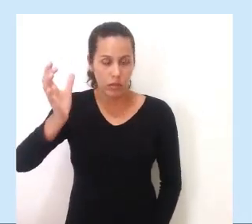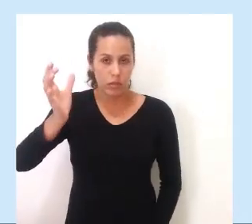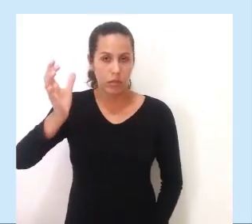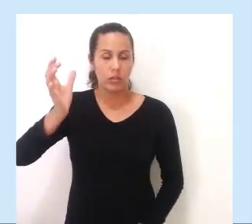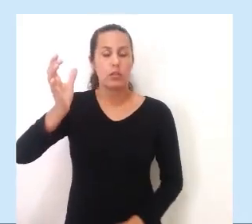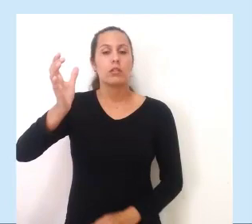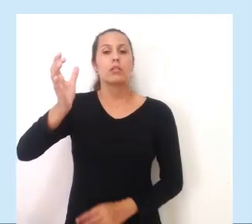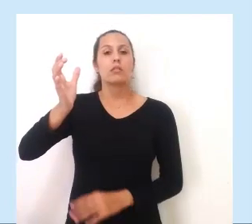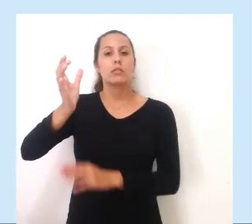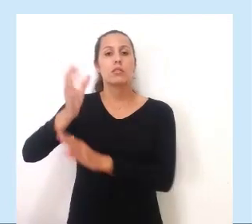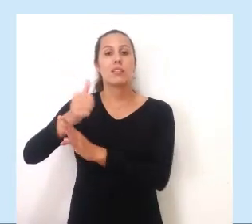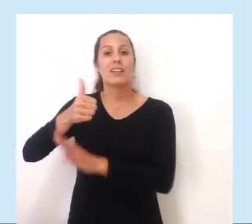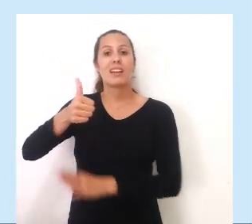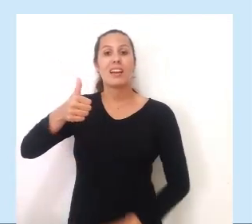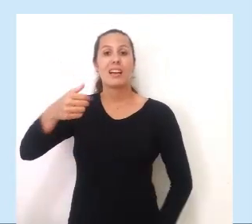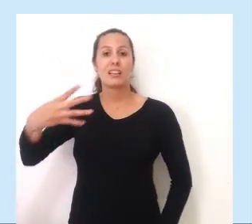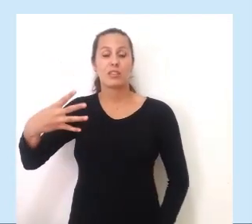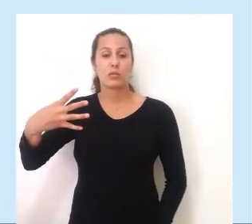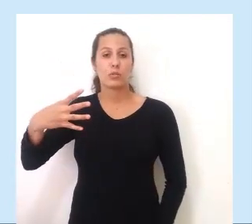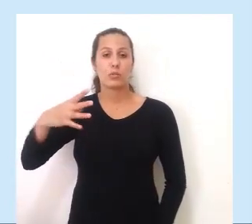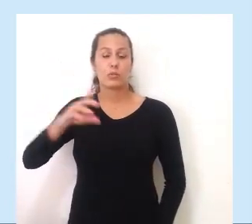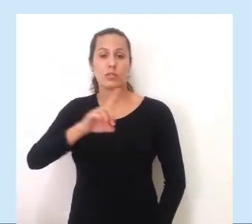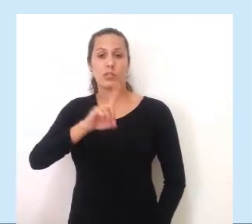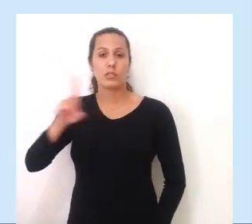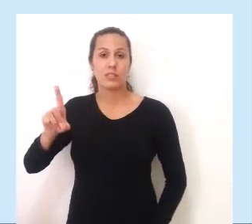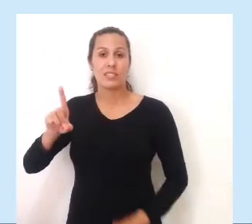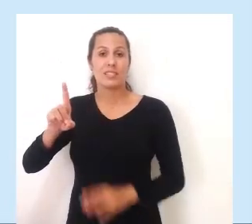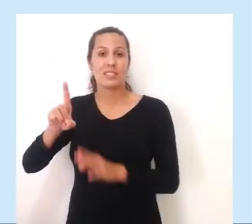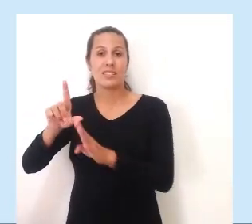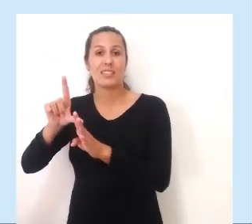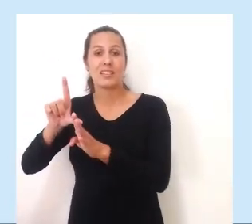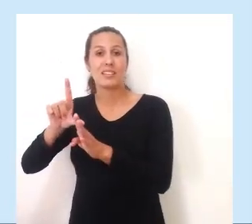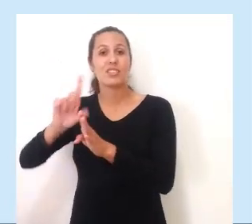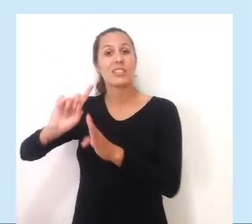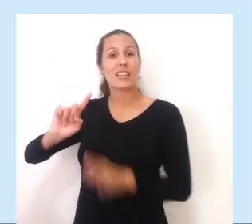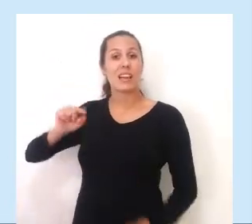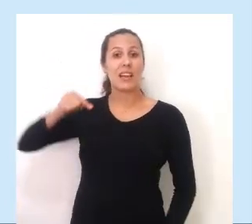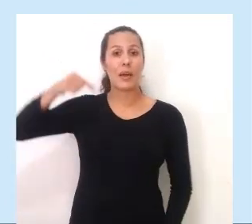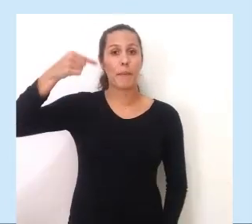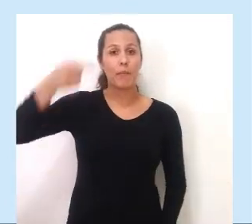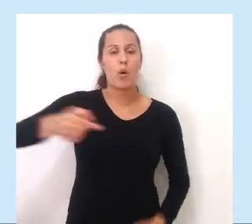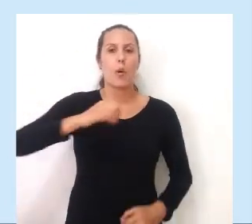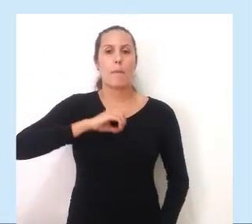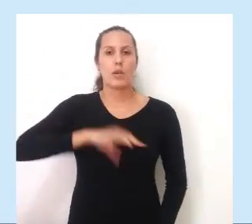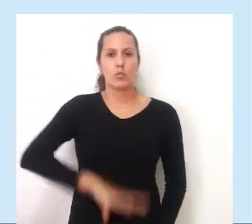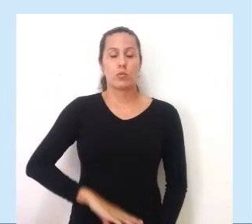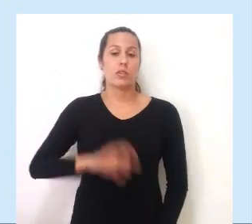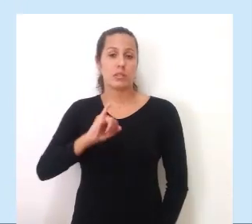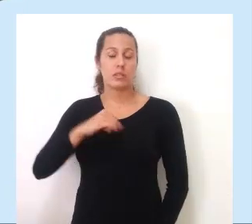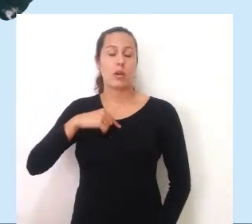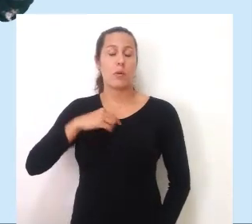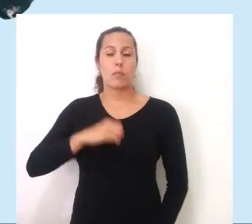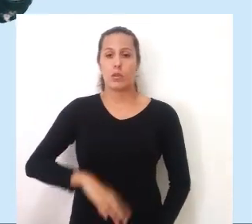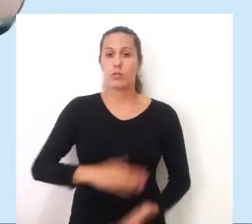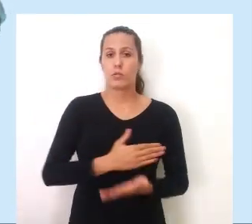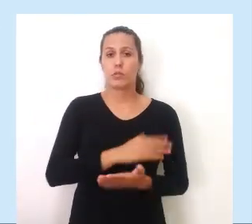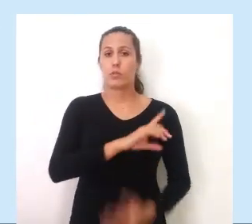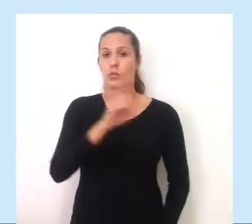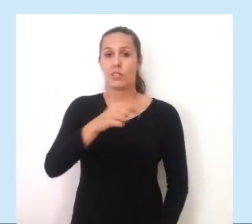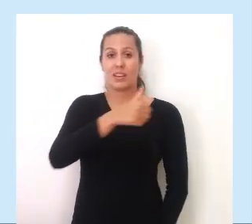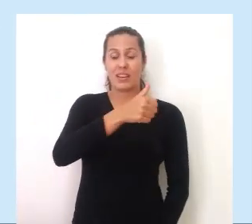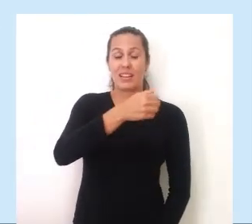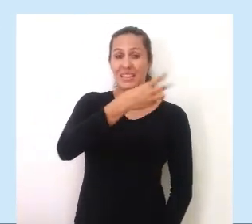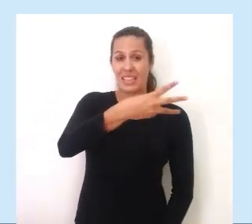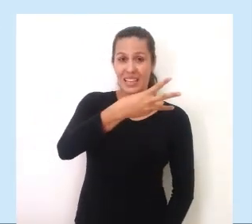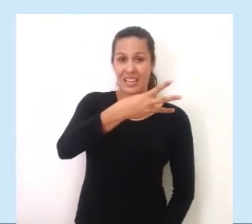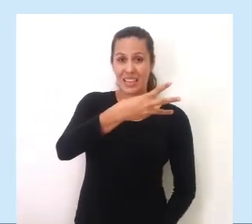dias, ok? Após o início da menstruação. Se eu menstruei dia 3,